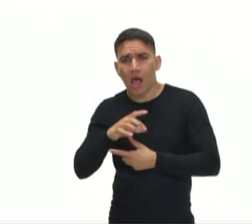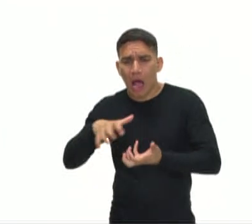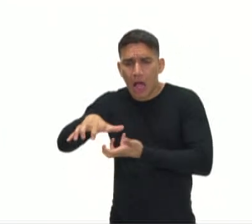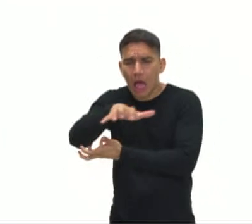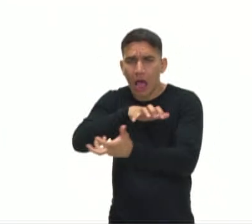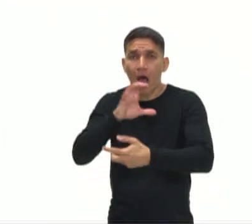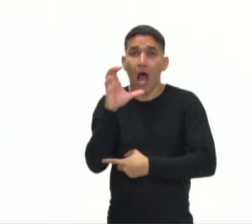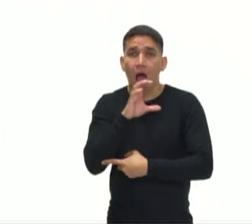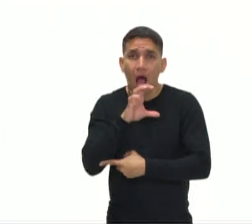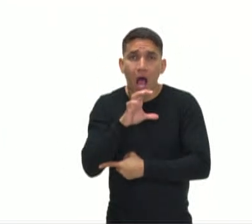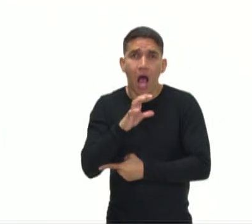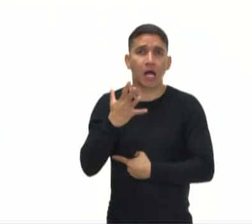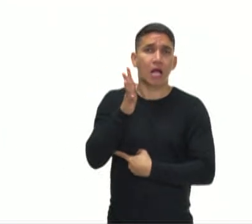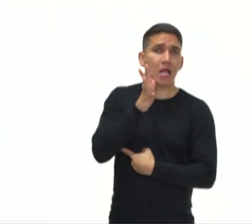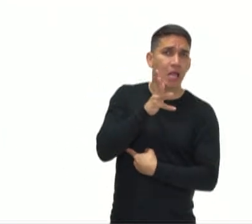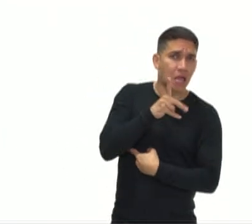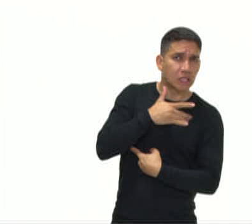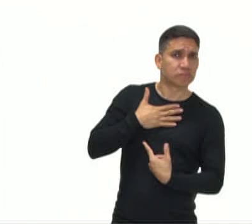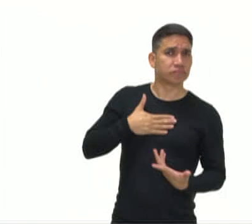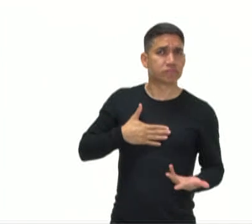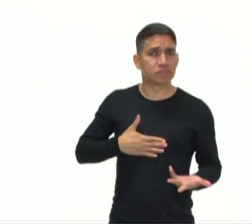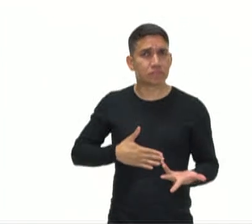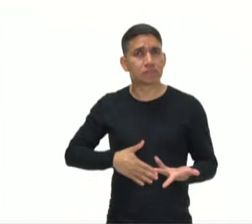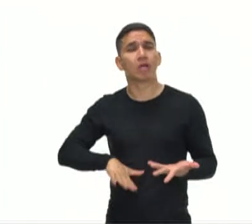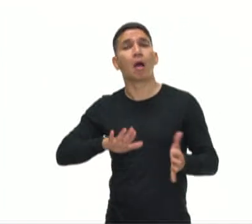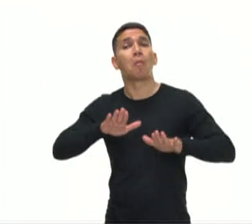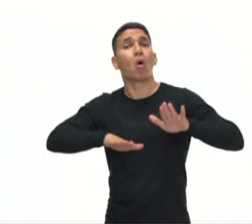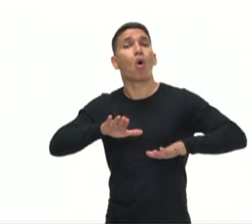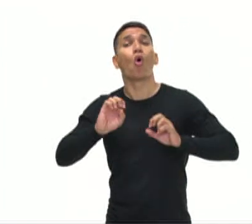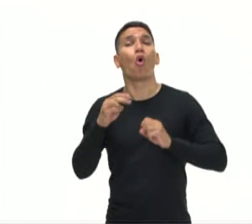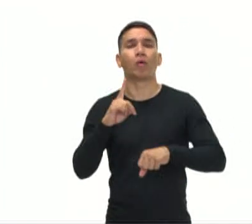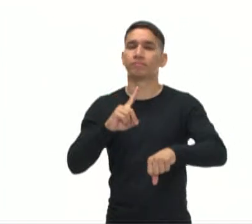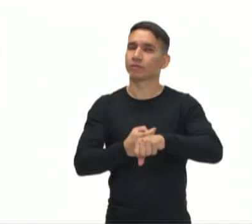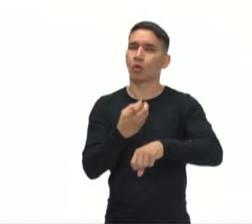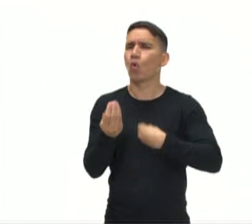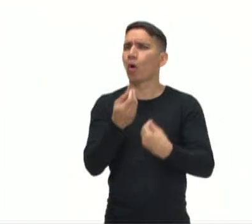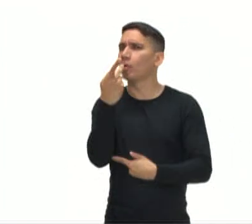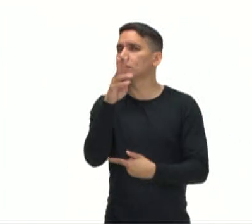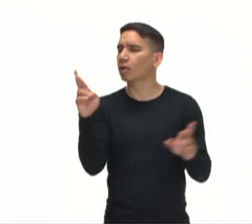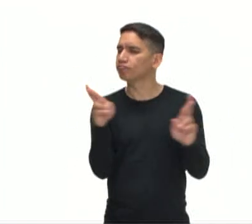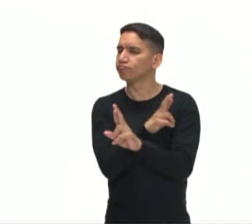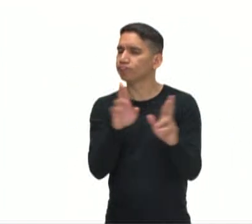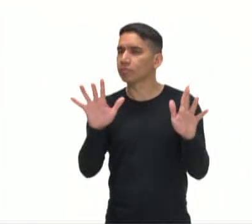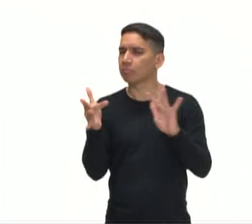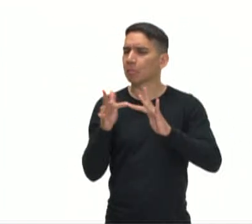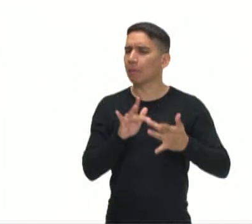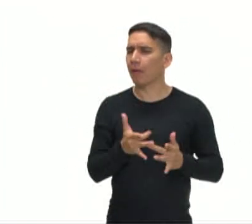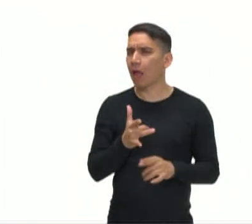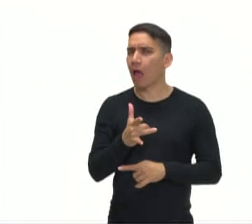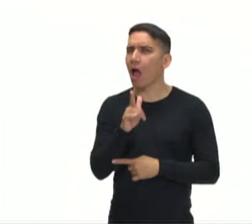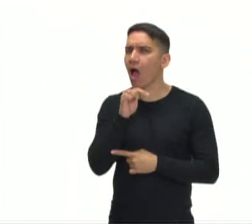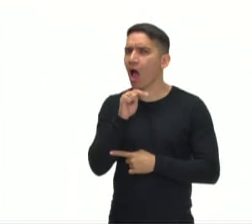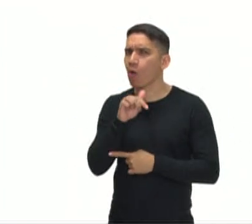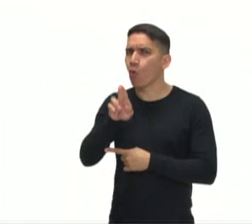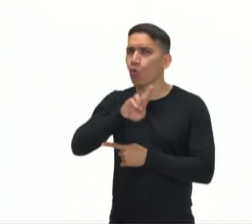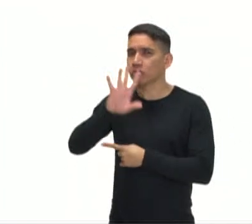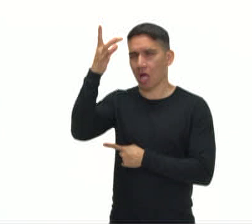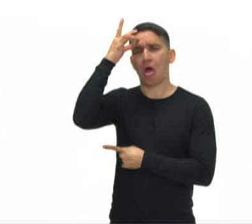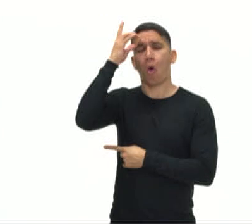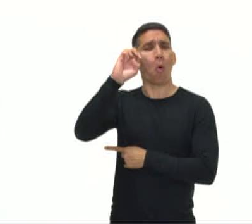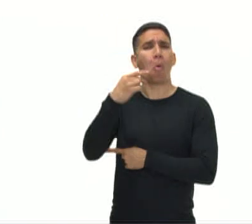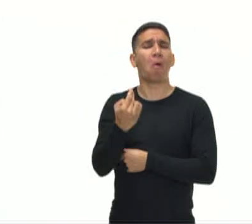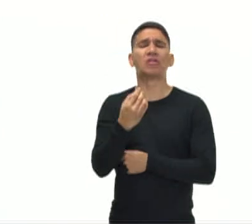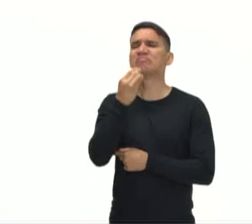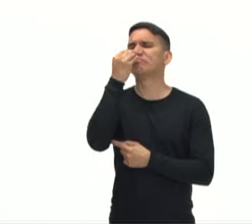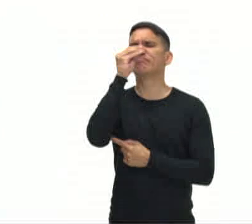lenta, moderada ou instantânea? E como é a sua relação com a água? Você usa a água de maneira consciente ou é do tipo que não se importa